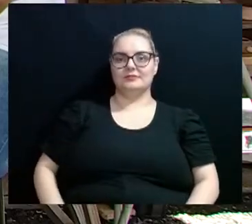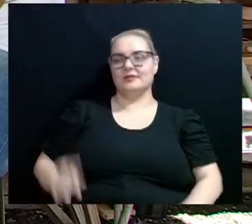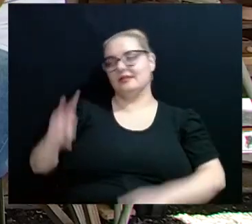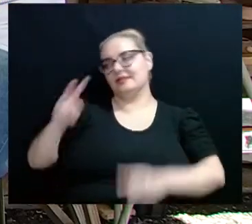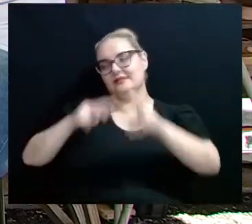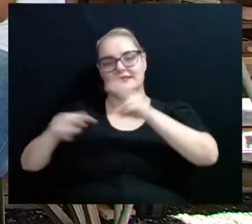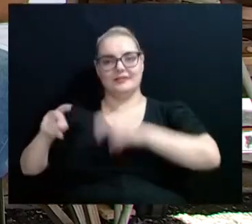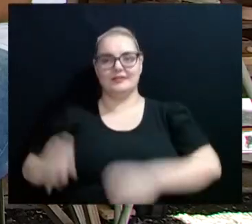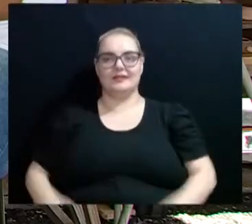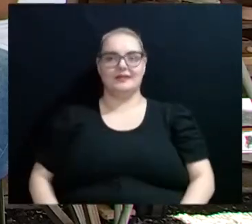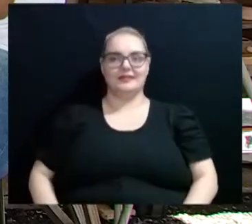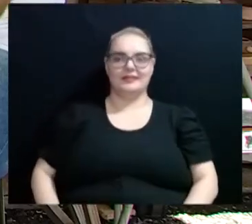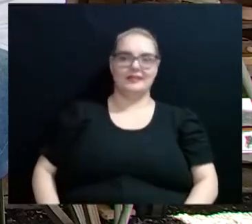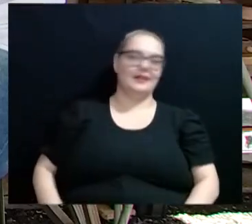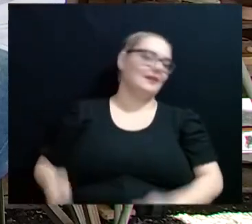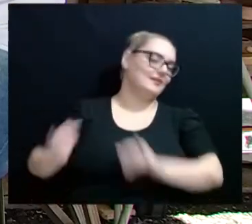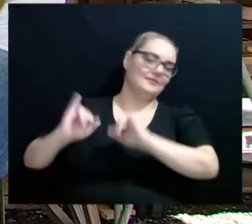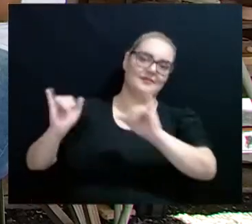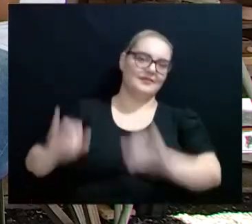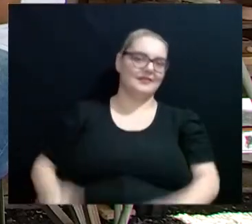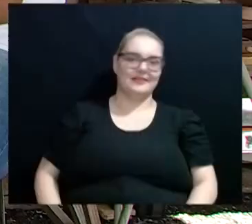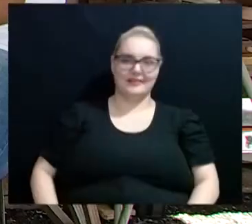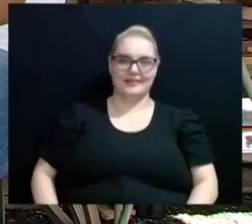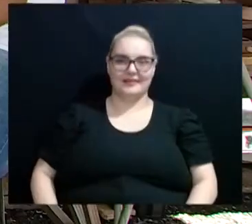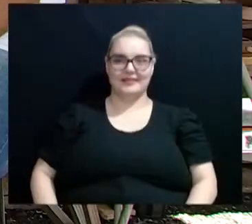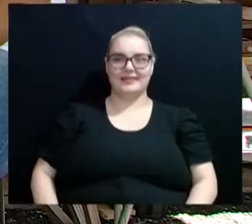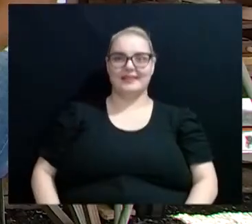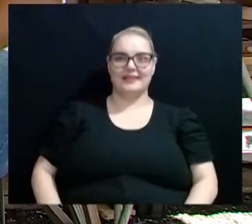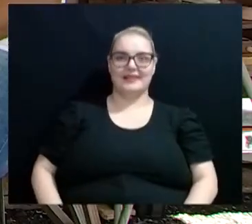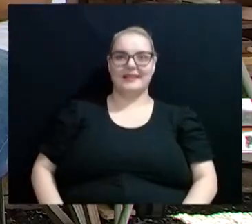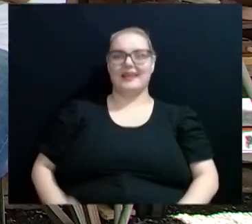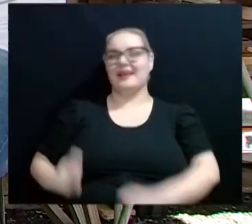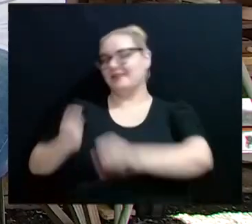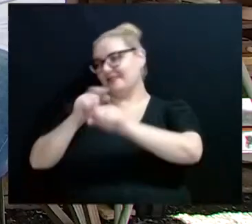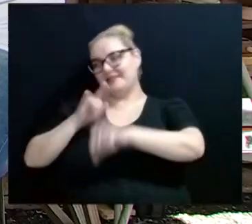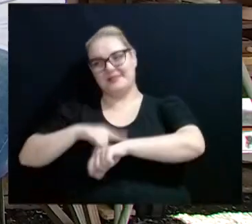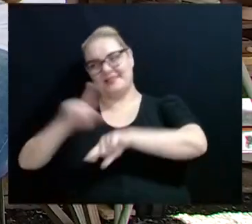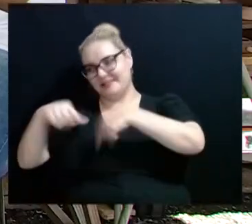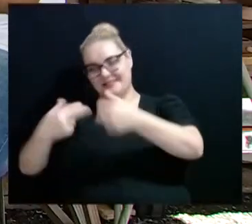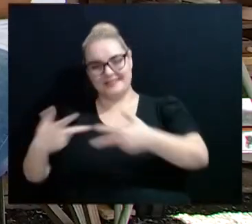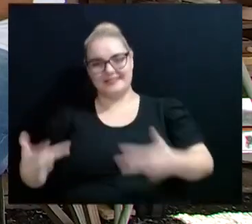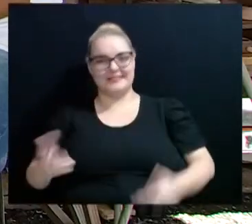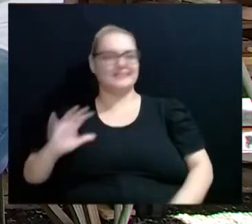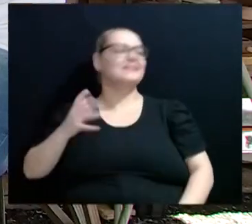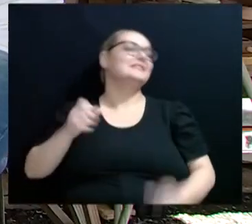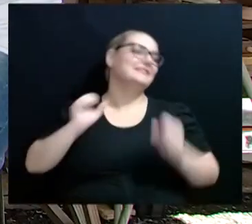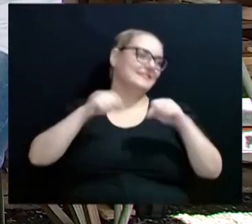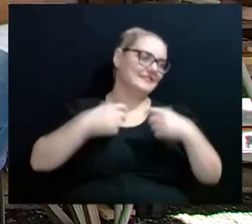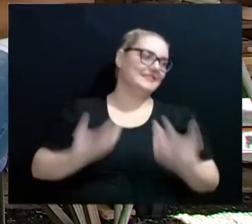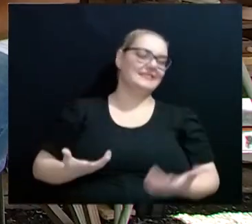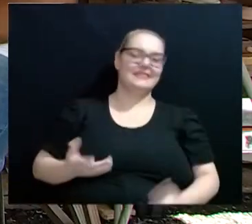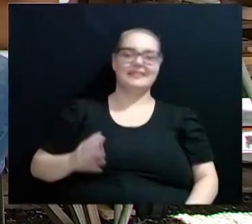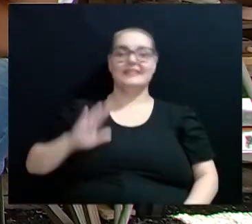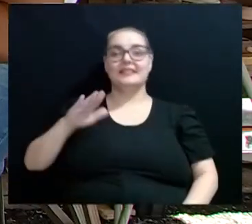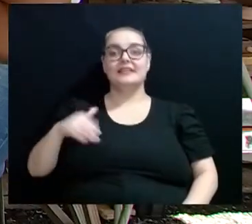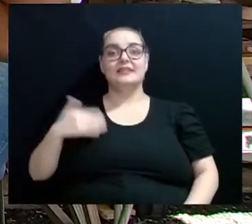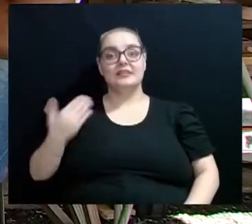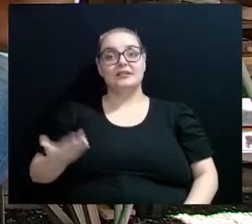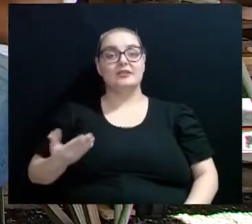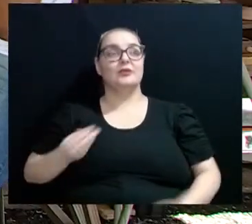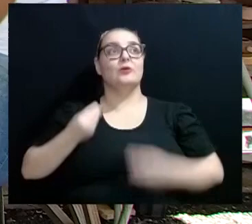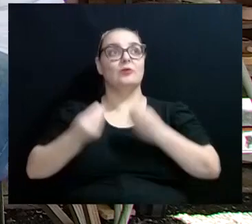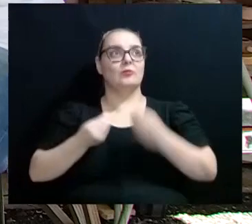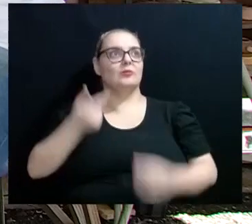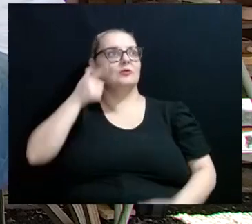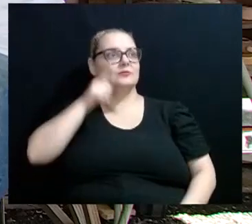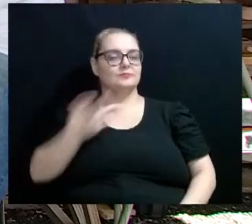engenharia, a arquitetura, tudo ali incluído ali para ter aquela estética. Aí depois virou plaquinha, aí pronto, aí aí virou um pintura do monte de coisa, banheiro, aí virou assim outras